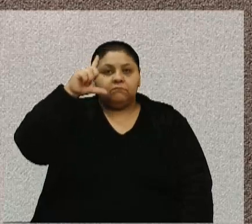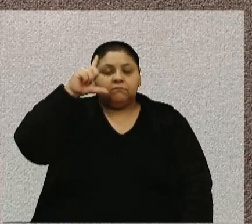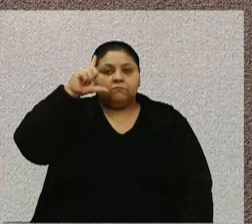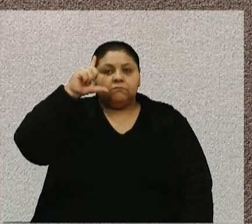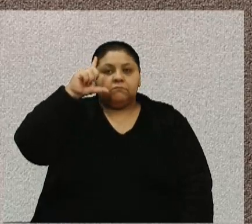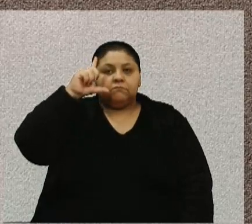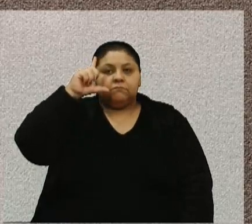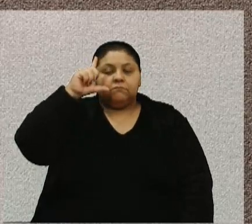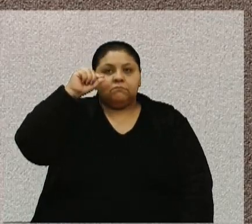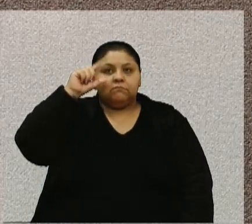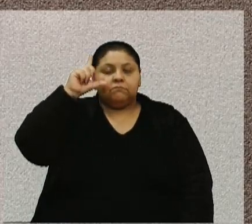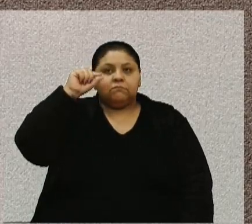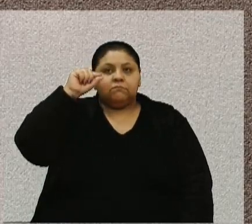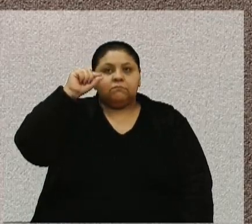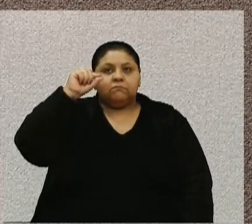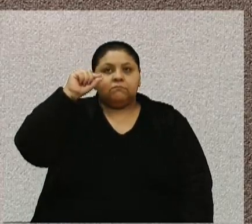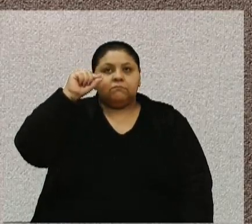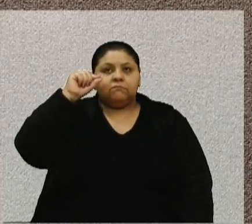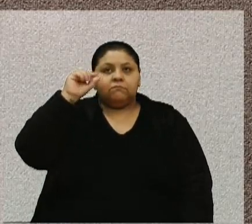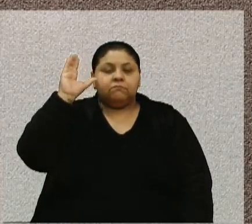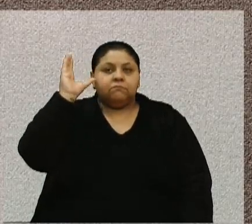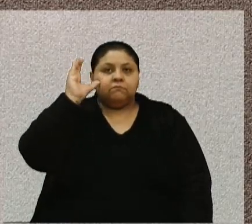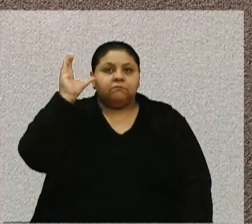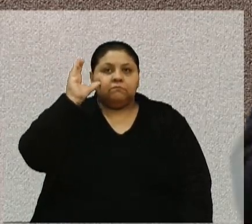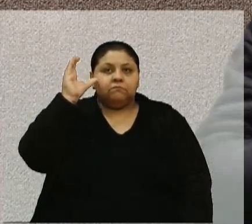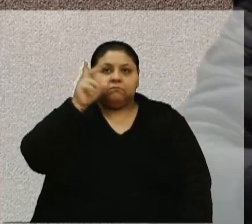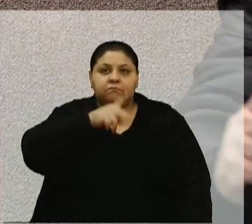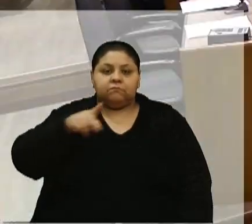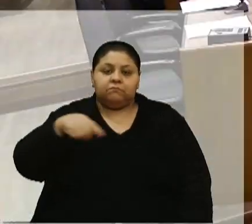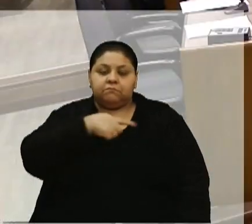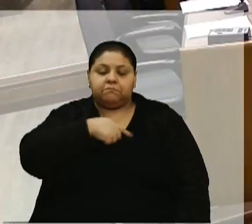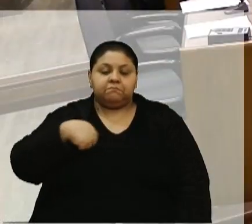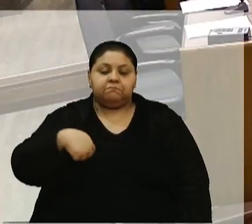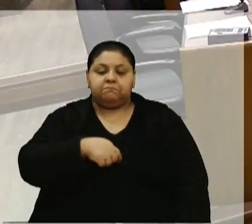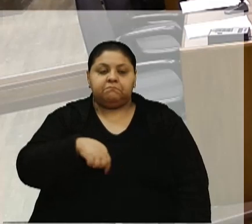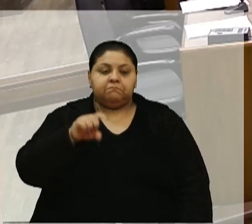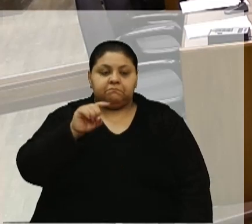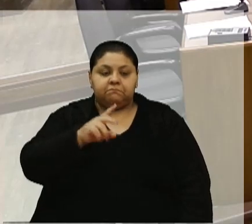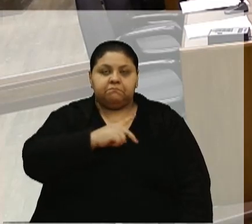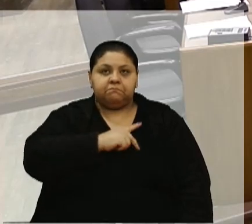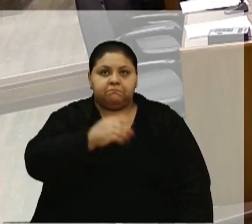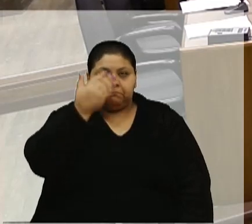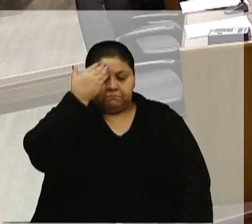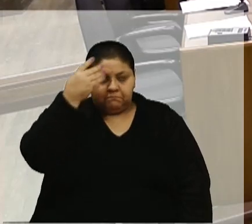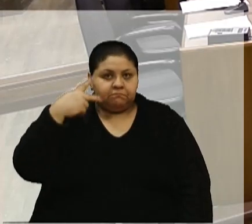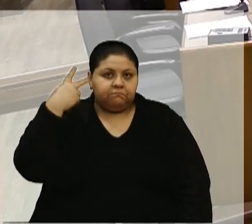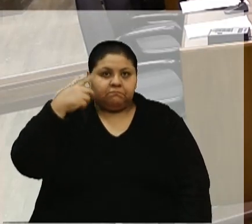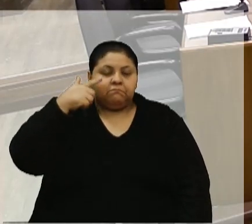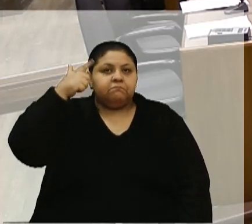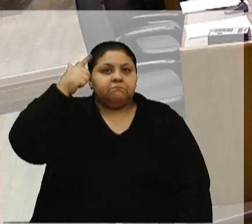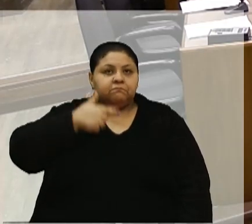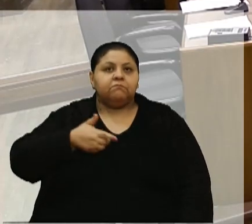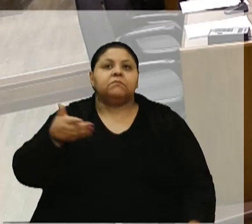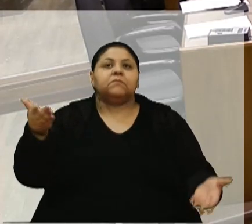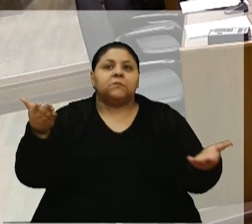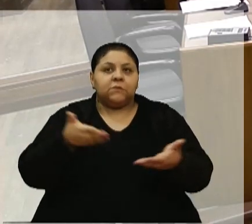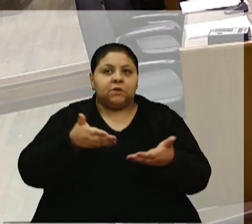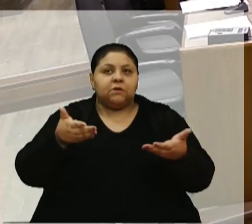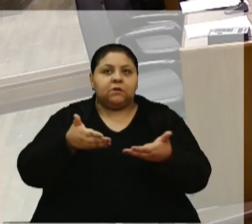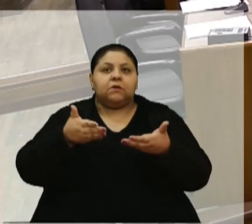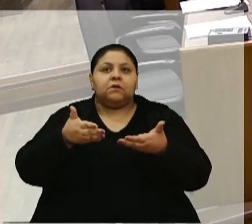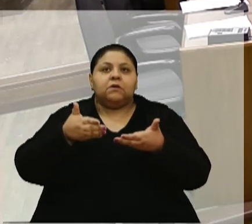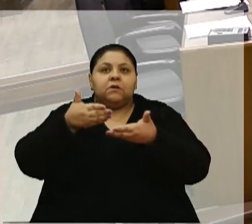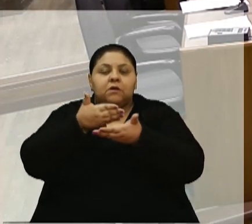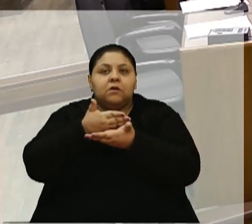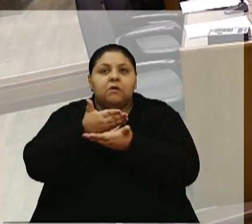Calco, Olmir Cadori e Ricardo Zanquim. Era isso, presidente. Obrigado, vereador Lucas. Então, agora, em reabertura